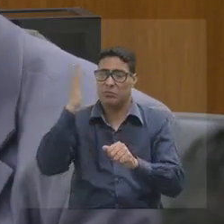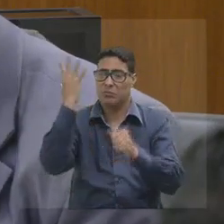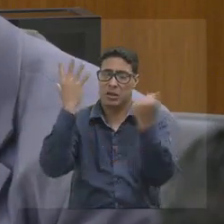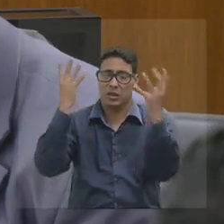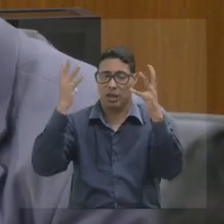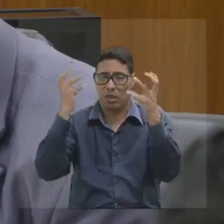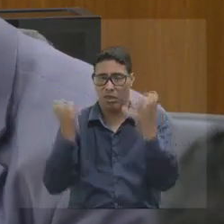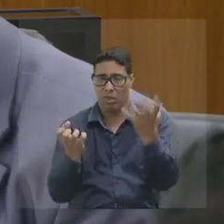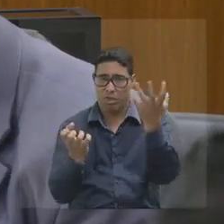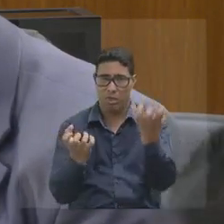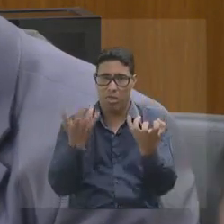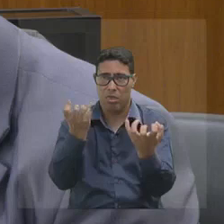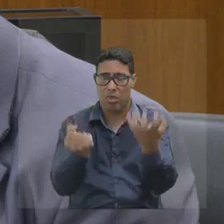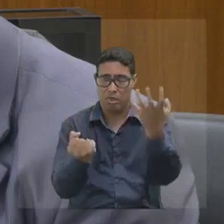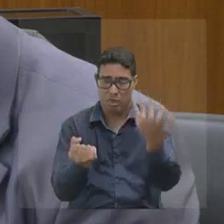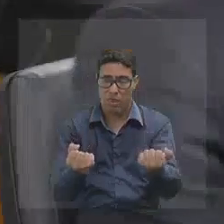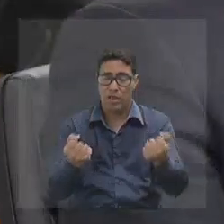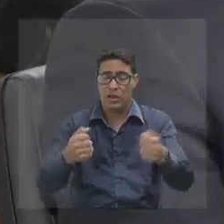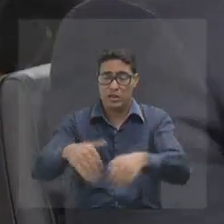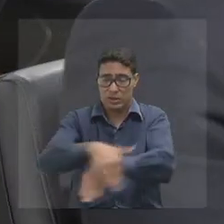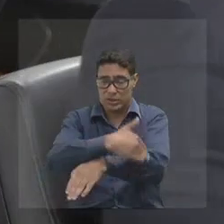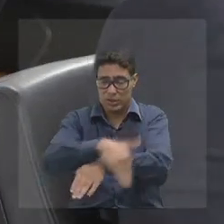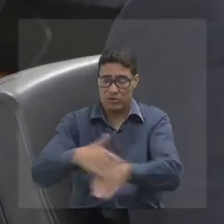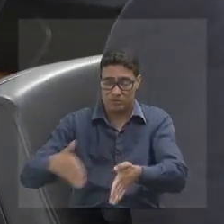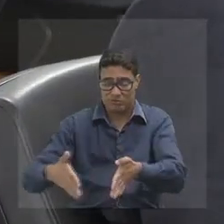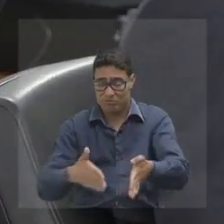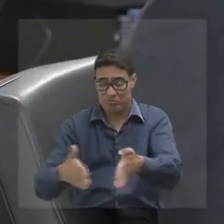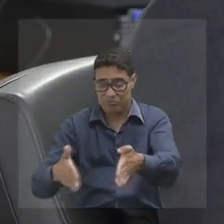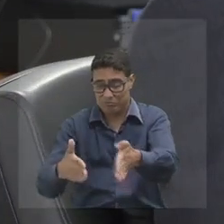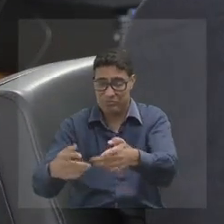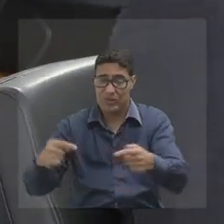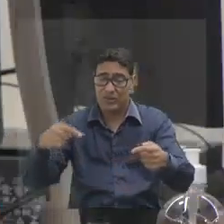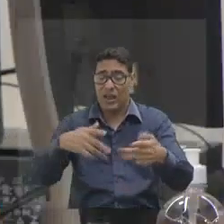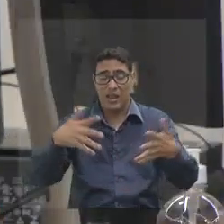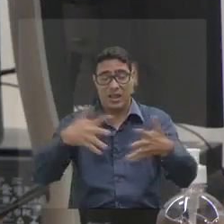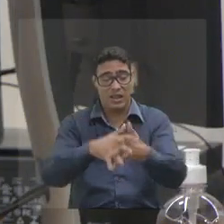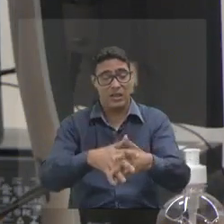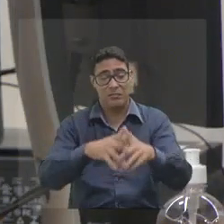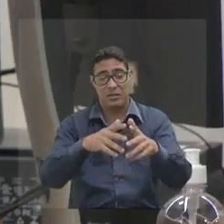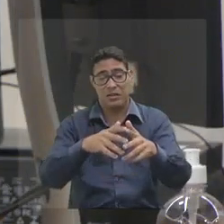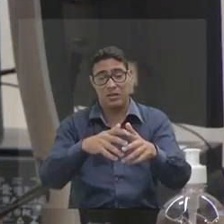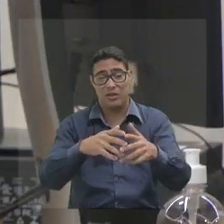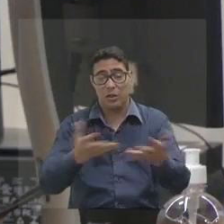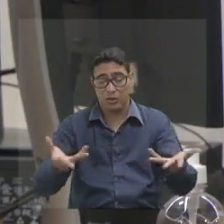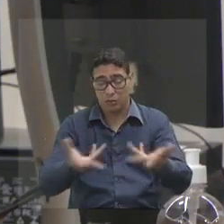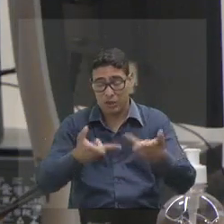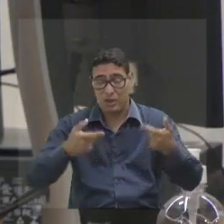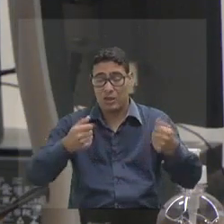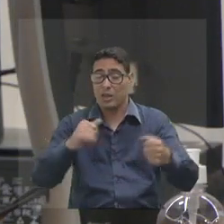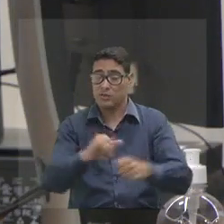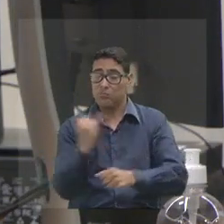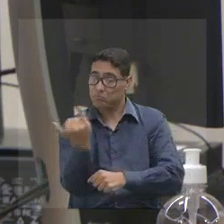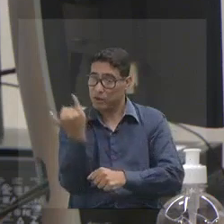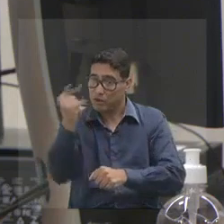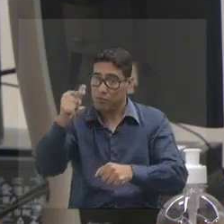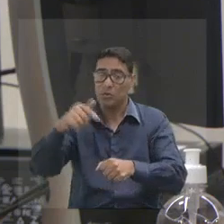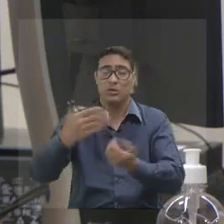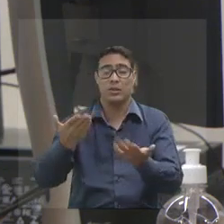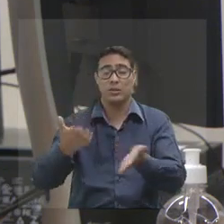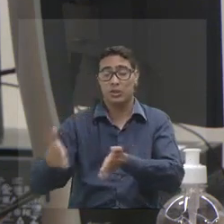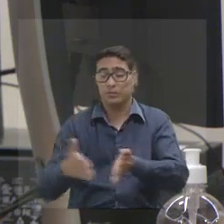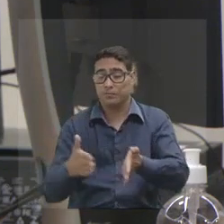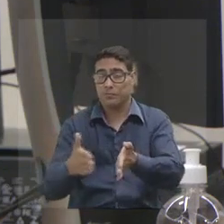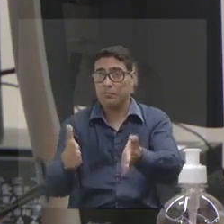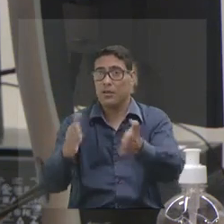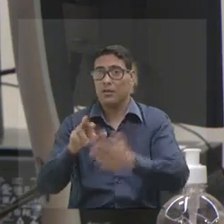longo do curso do Rio afetando a qualidade e a disponibilidade hídrica desse importante rio Aí eu te pergunto o que está sendo